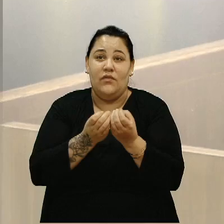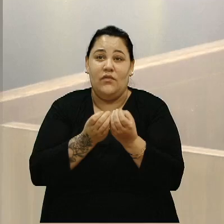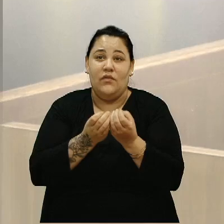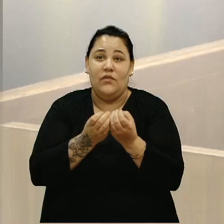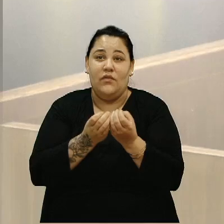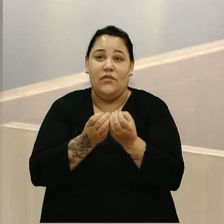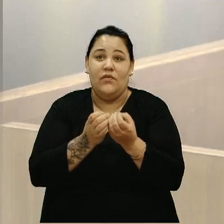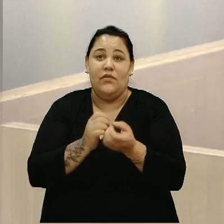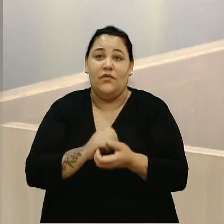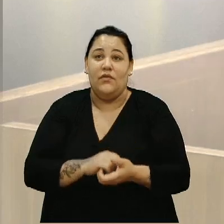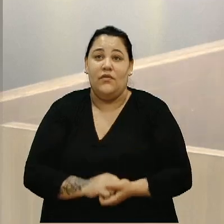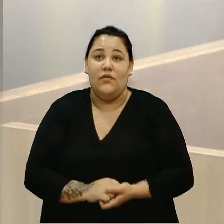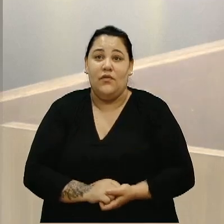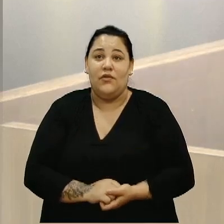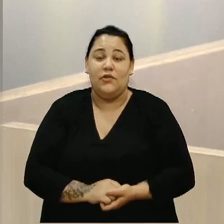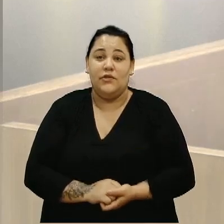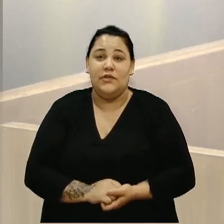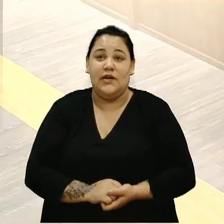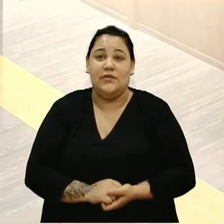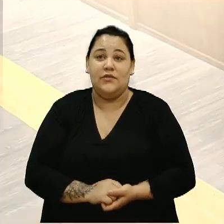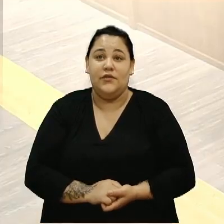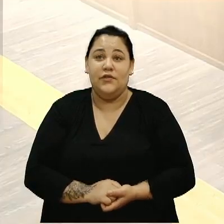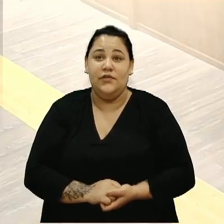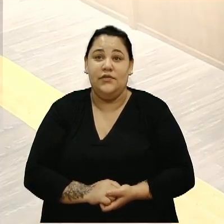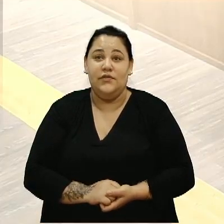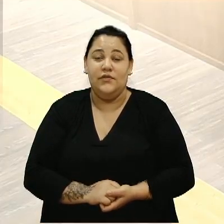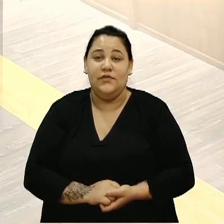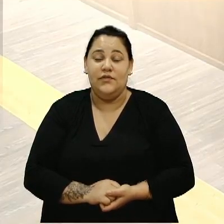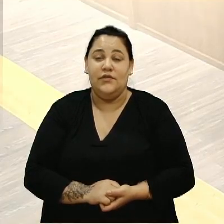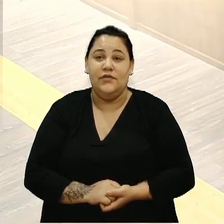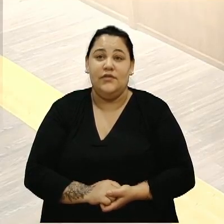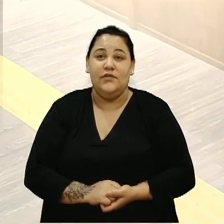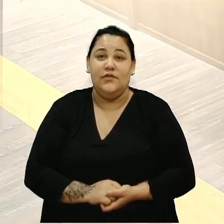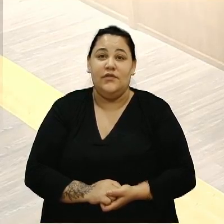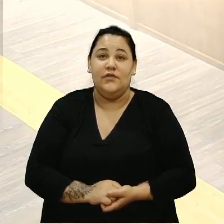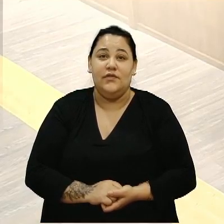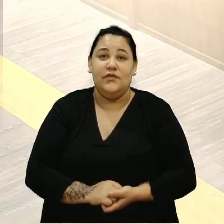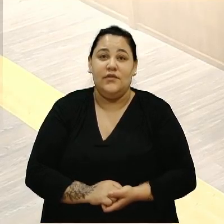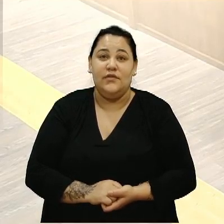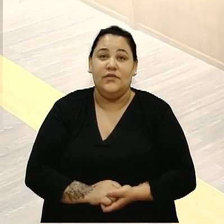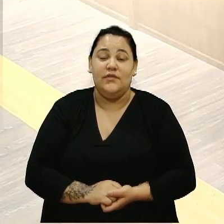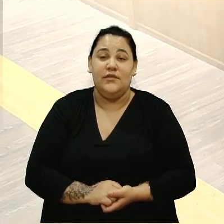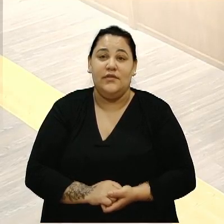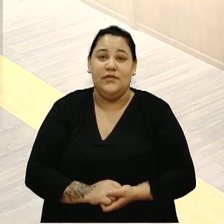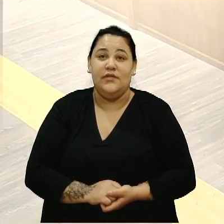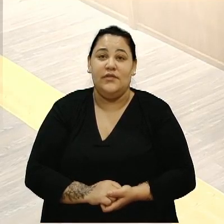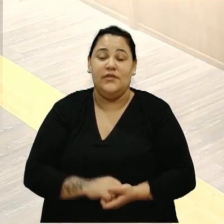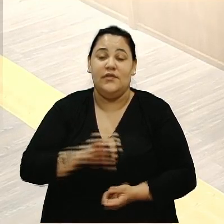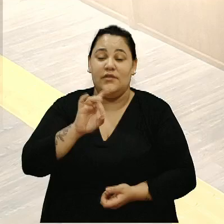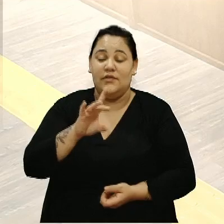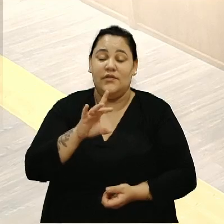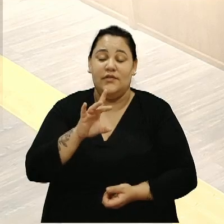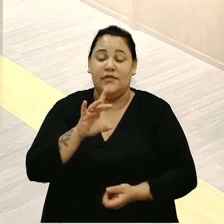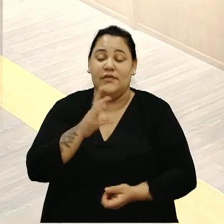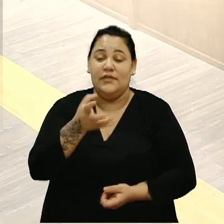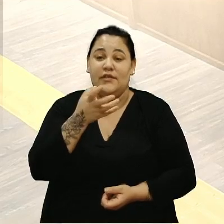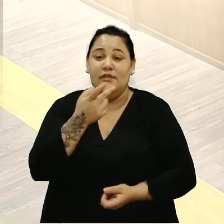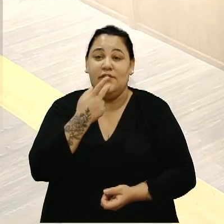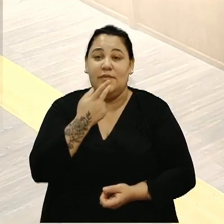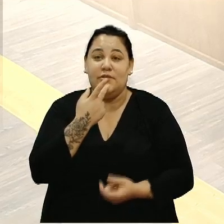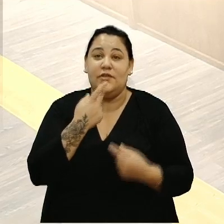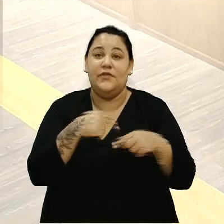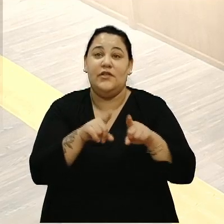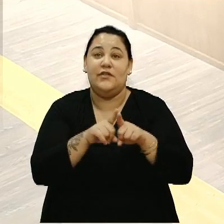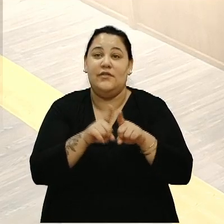vereador D'Ambrosio, era o próximo, depois os demais. Só 30 segundos dizer que a importância